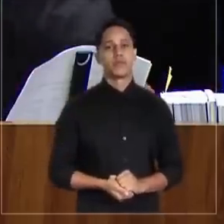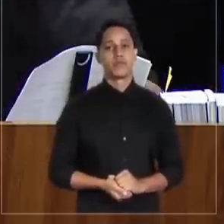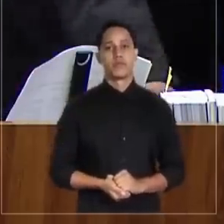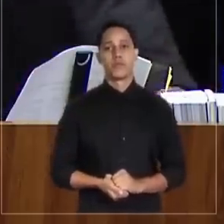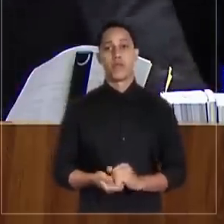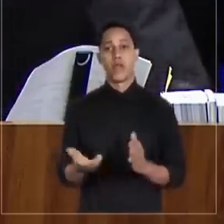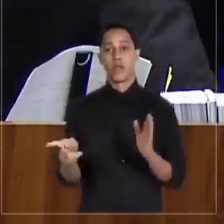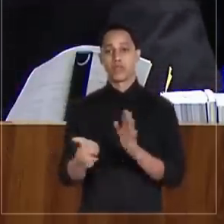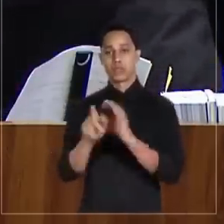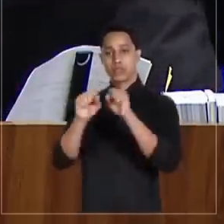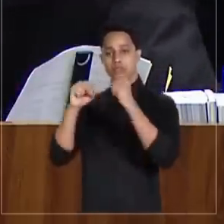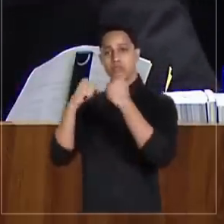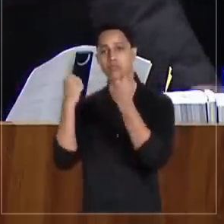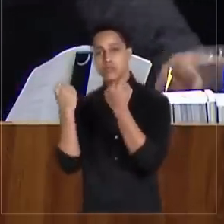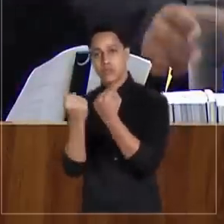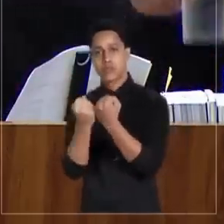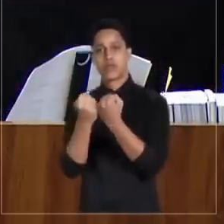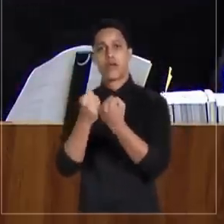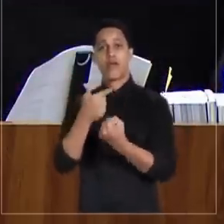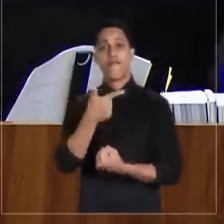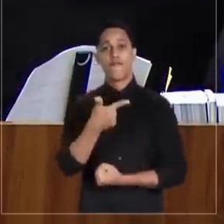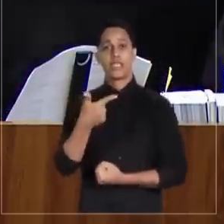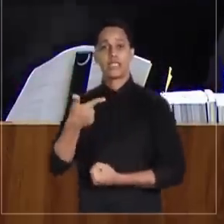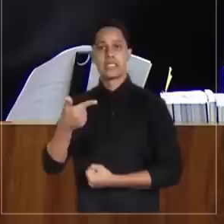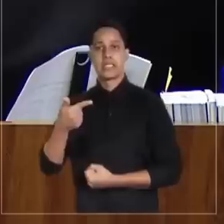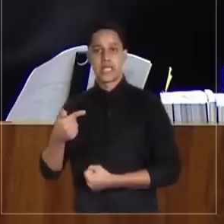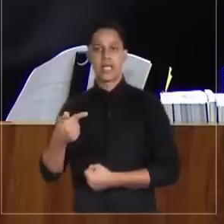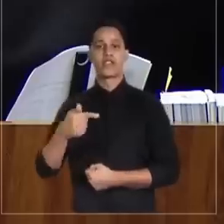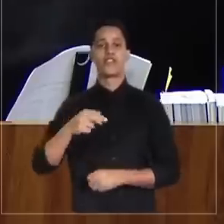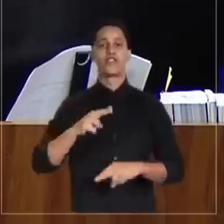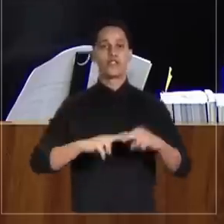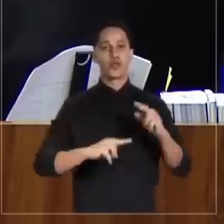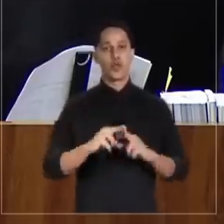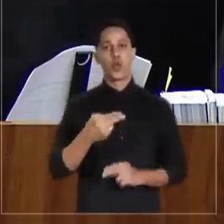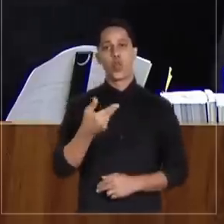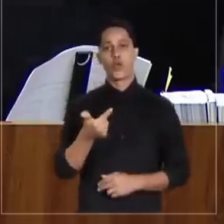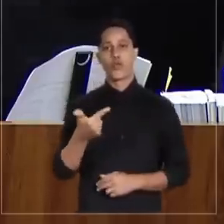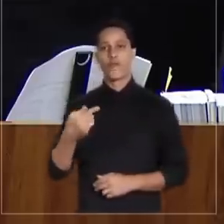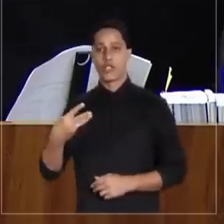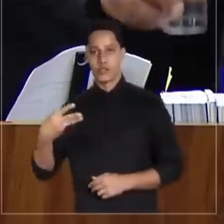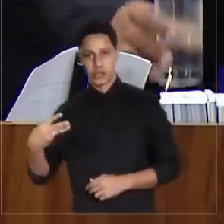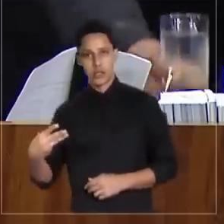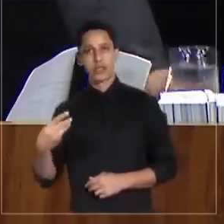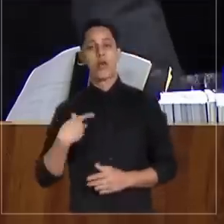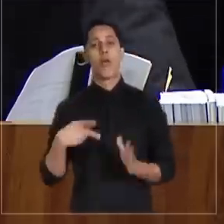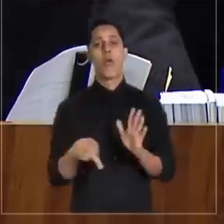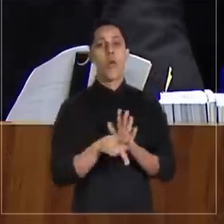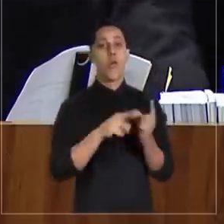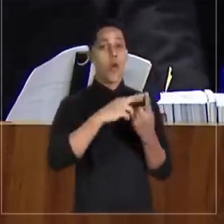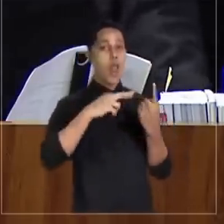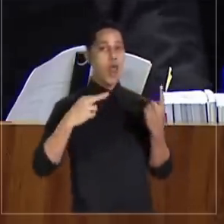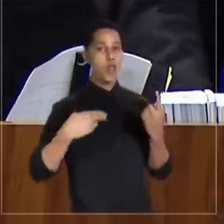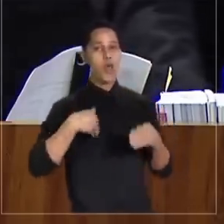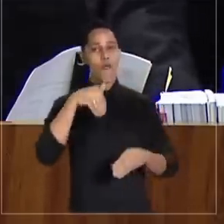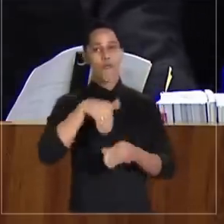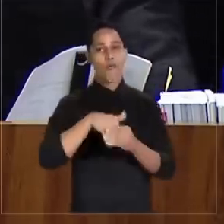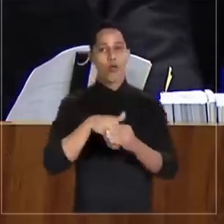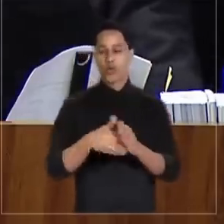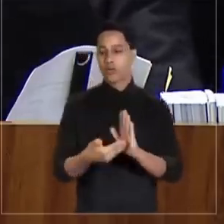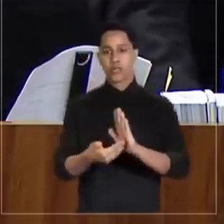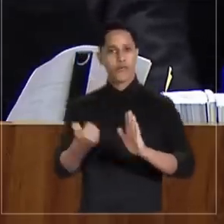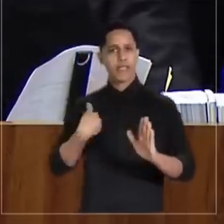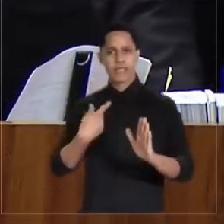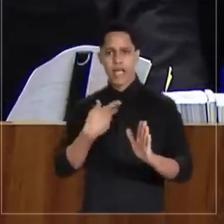Na sessão de 27 de junho de 2023, o relator votou no sentido de afastar as